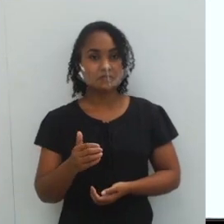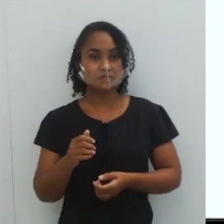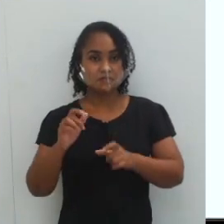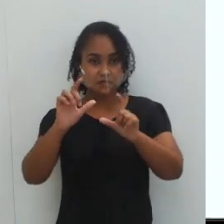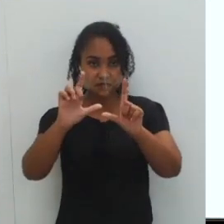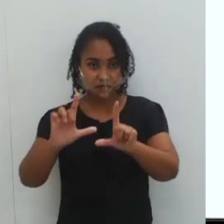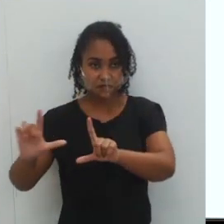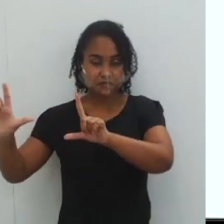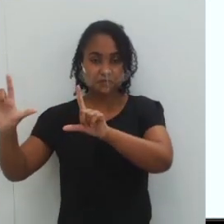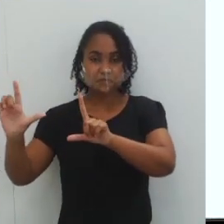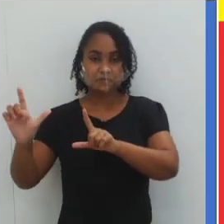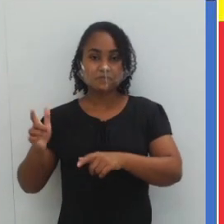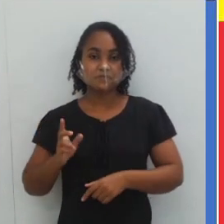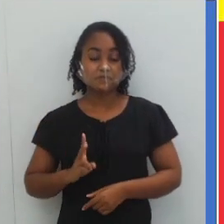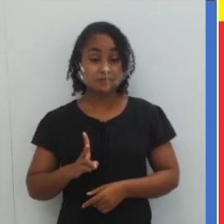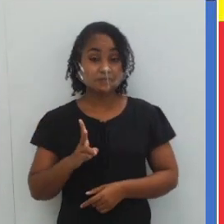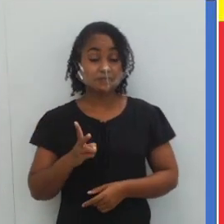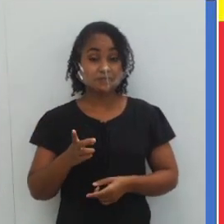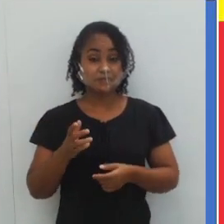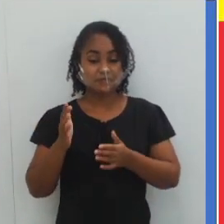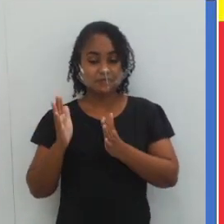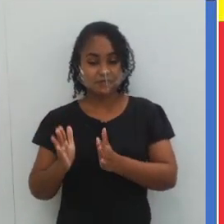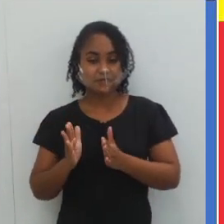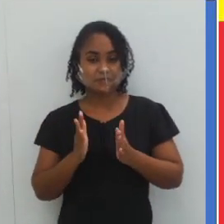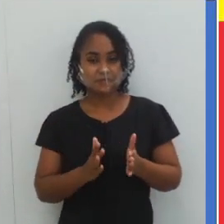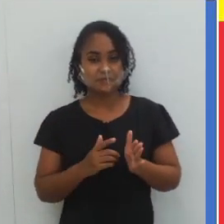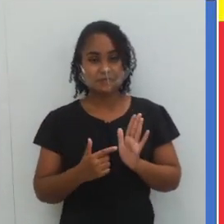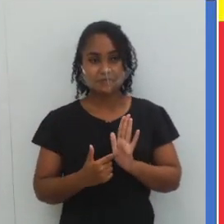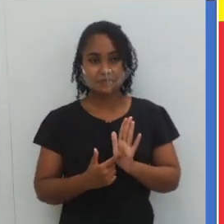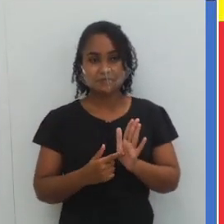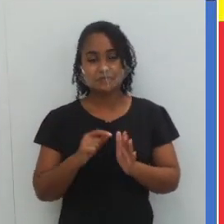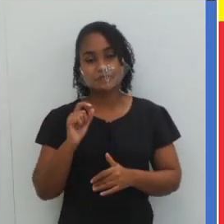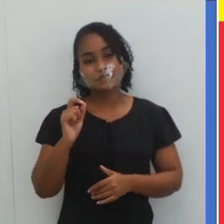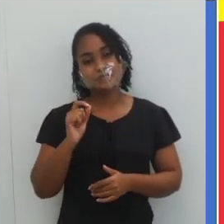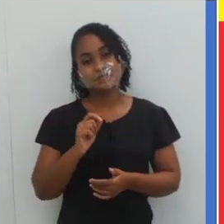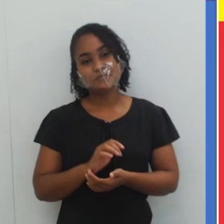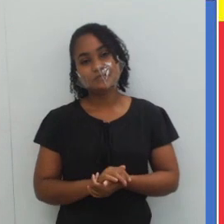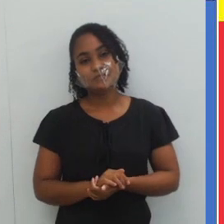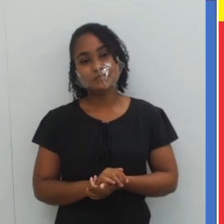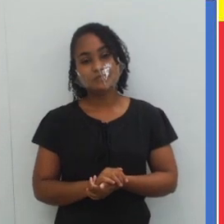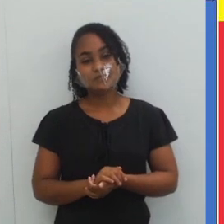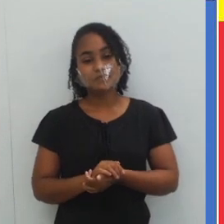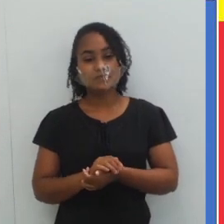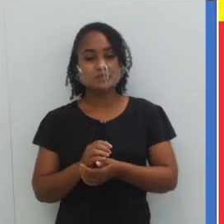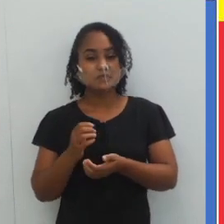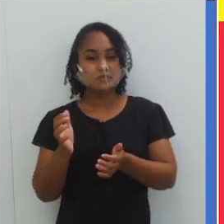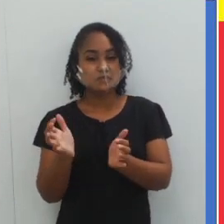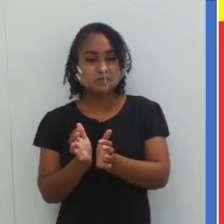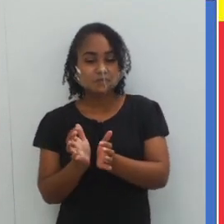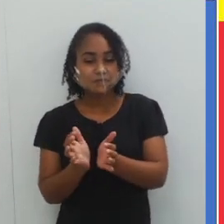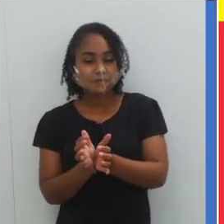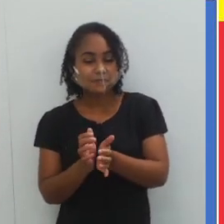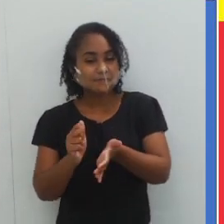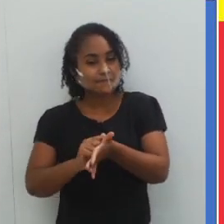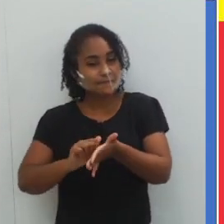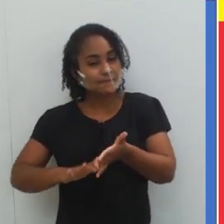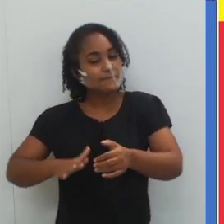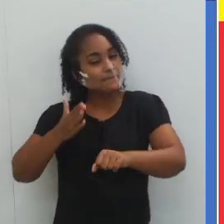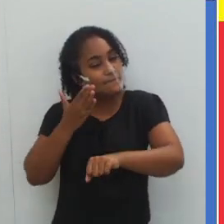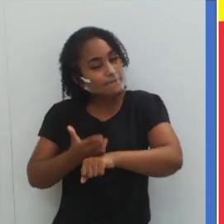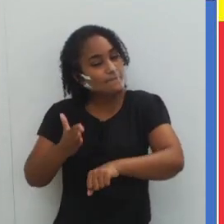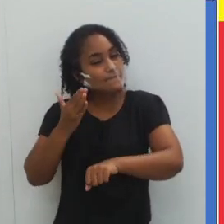aí para a próxima tela. Seguindo a sequência, eu trago aí para vocês um bloco de exercício para a